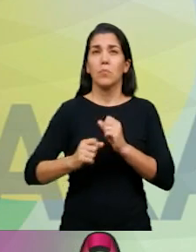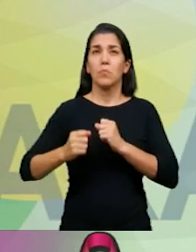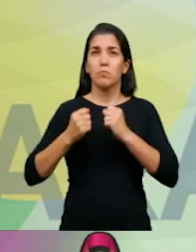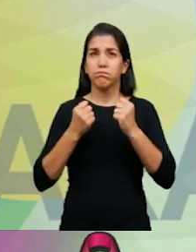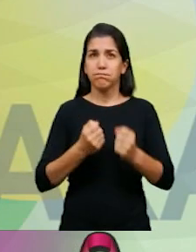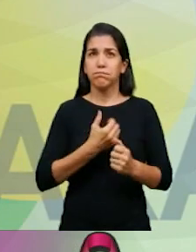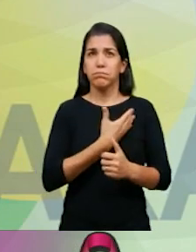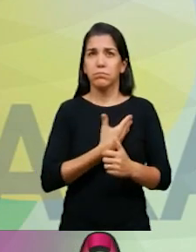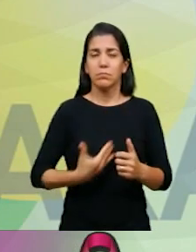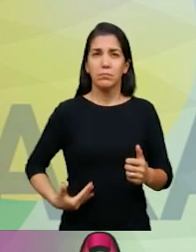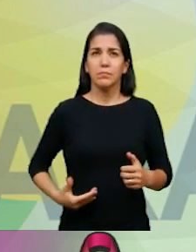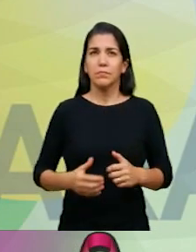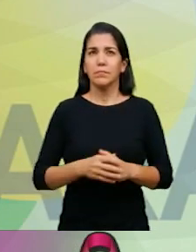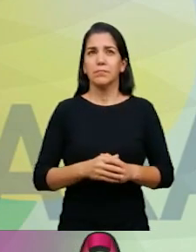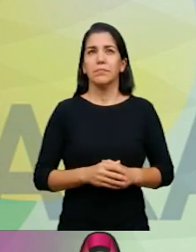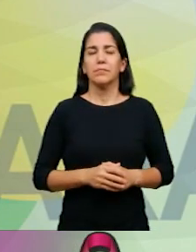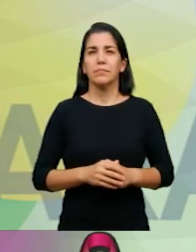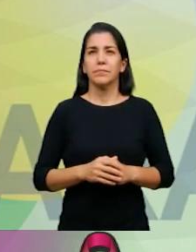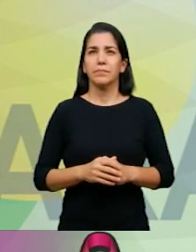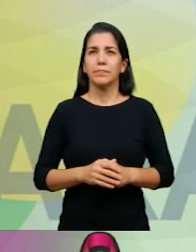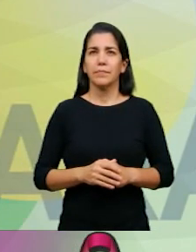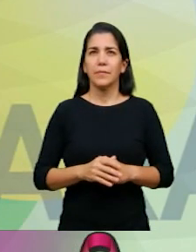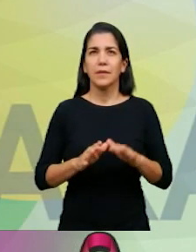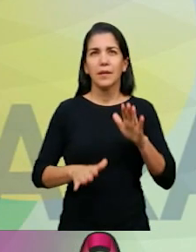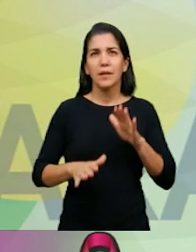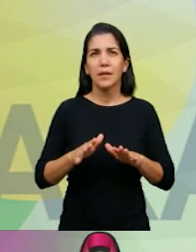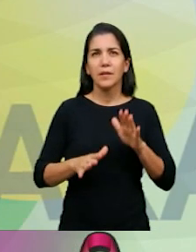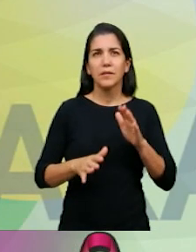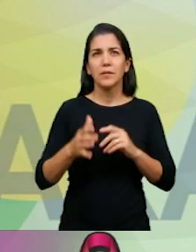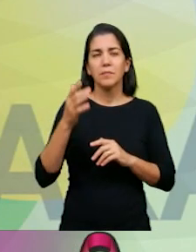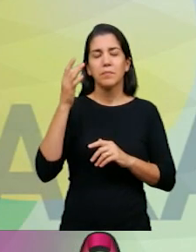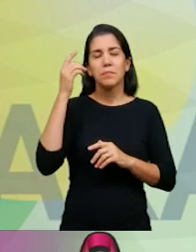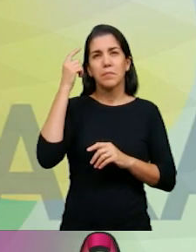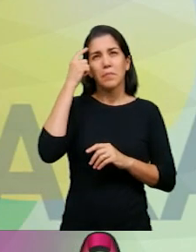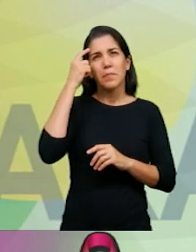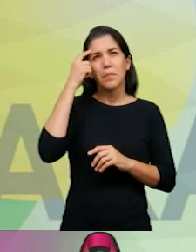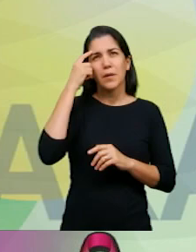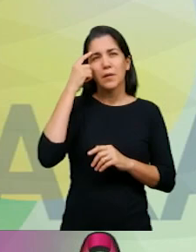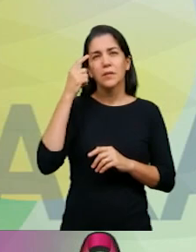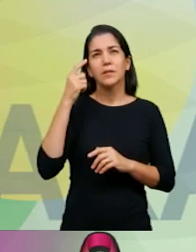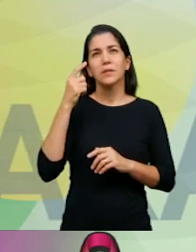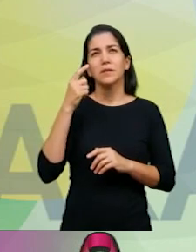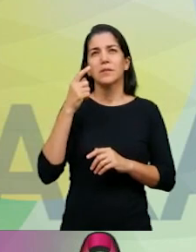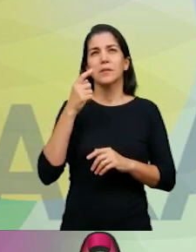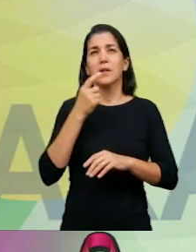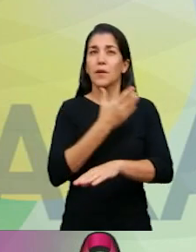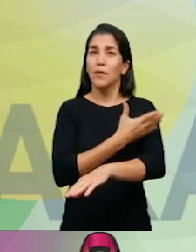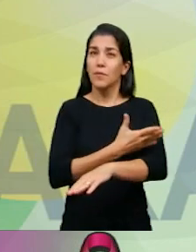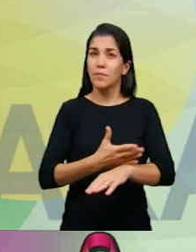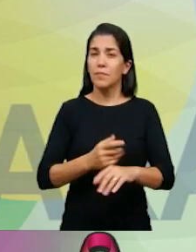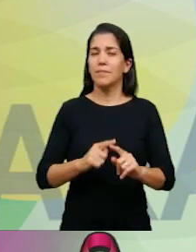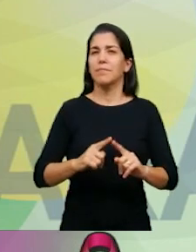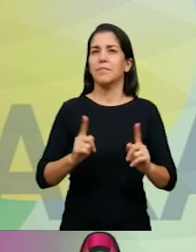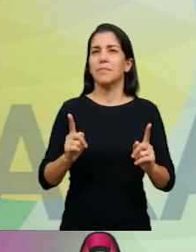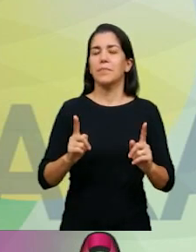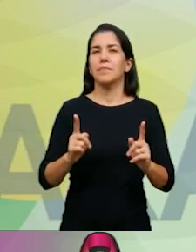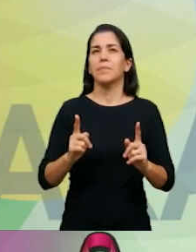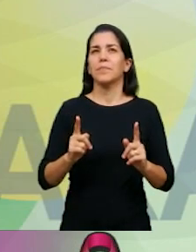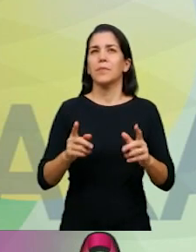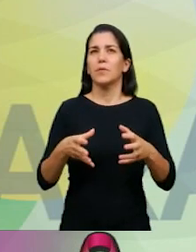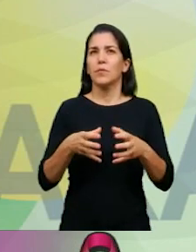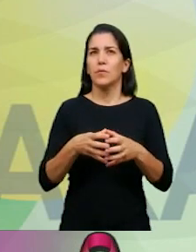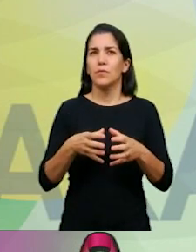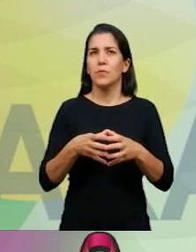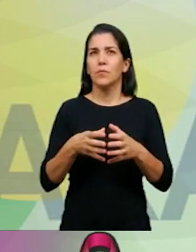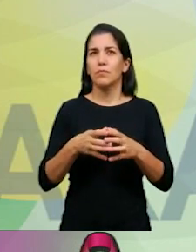de um espaço público pode parecer comum para muitos de nós, mas só quem é da batalha de rima sabe a dificuldade e as